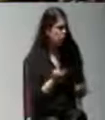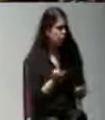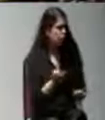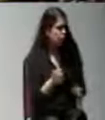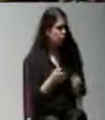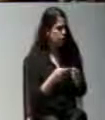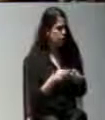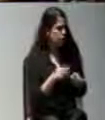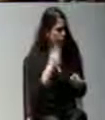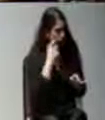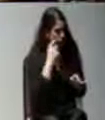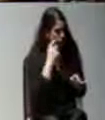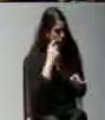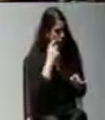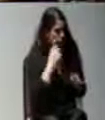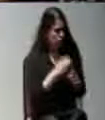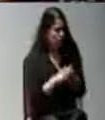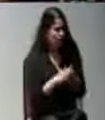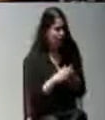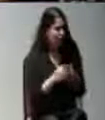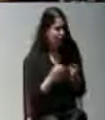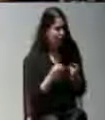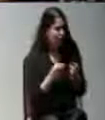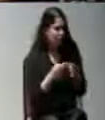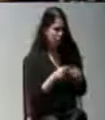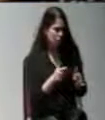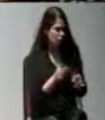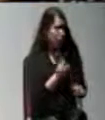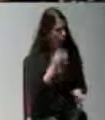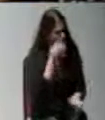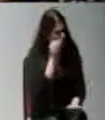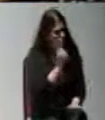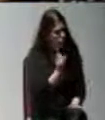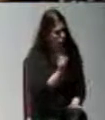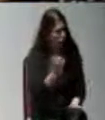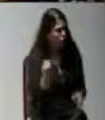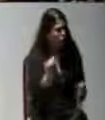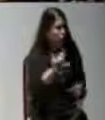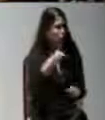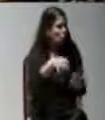constitui o social completo para sobreviver. Quando se nega a condição de